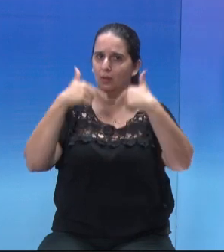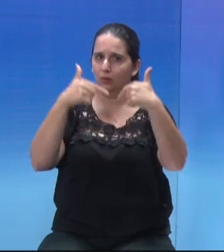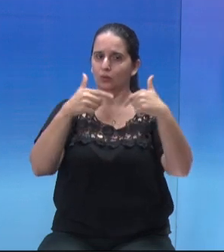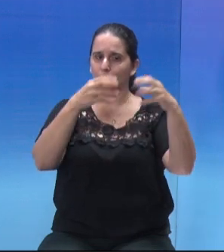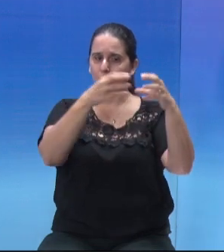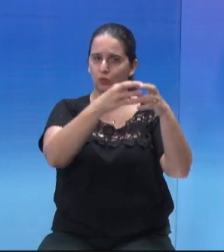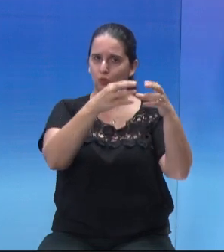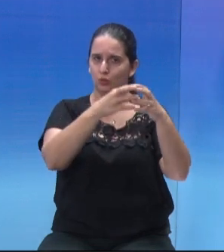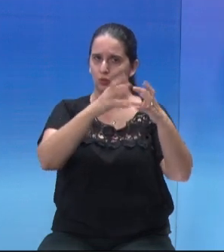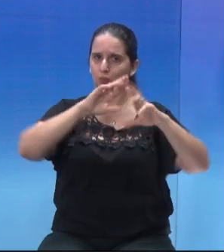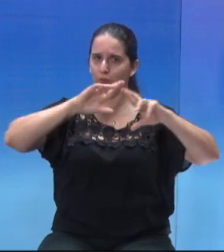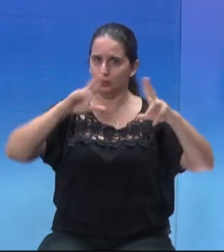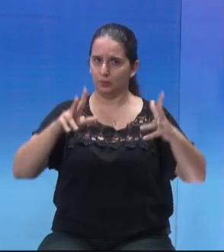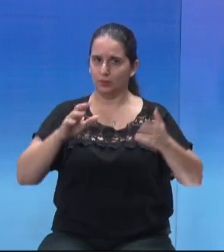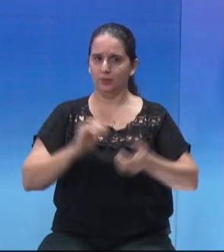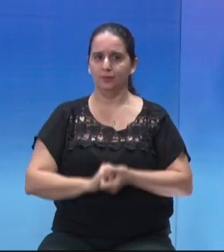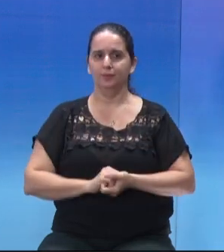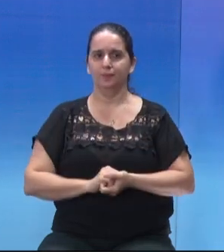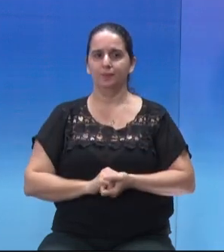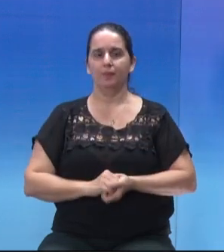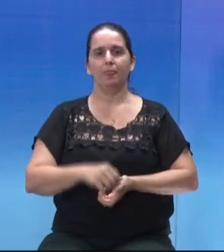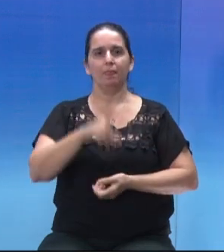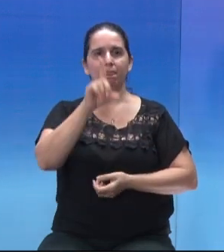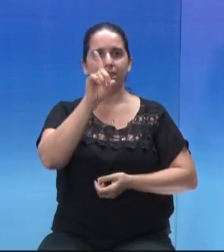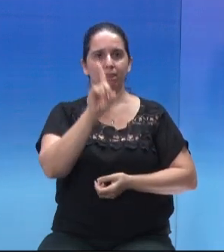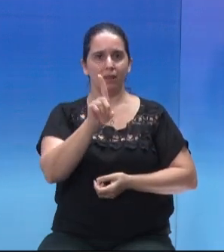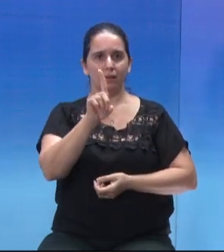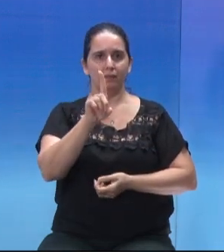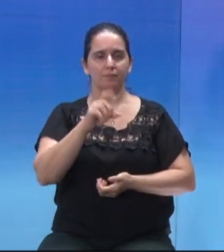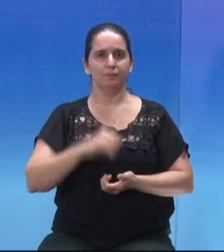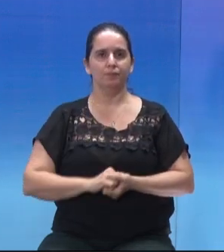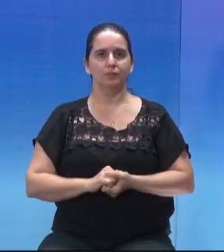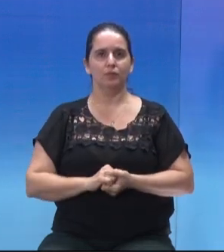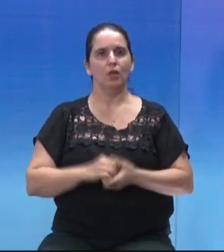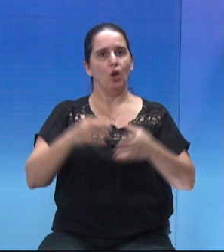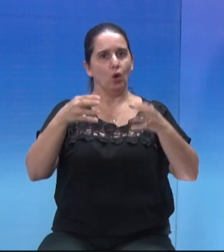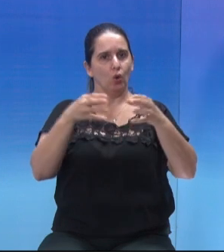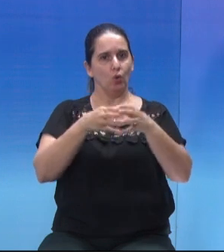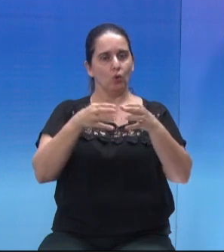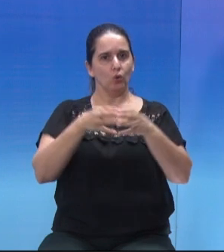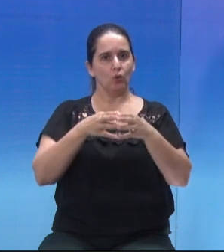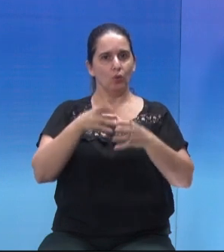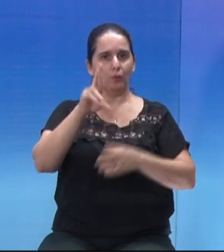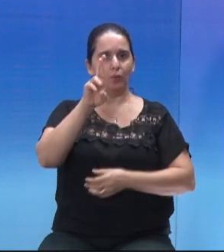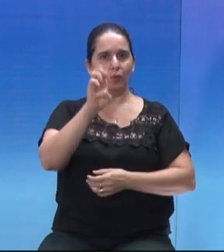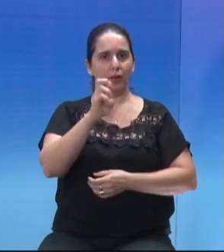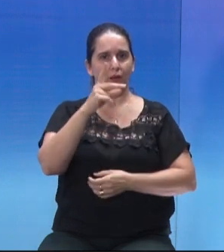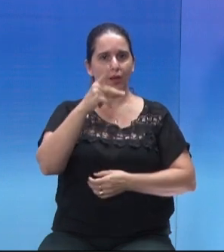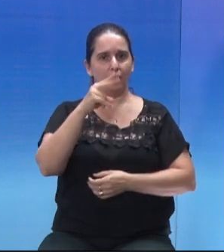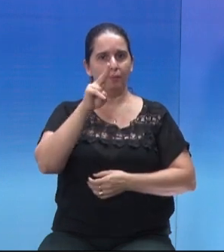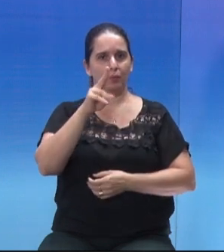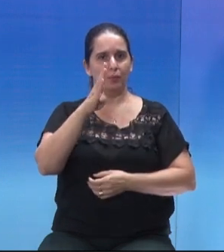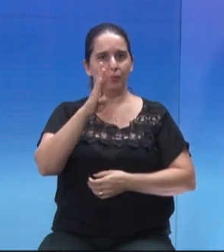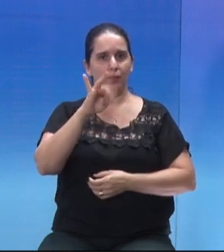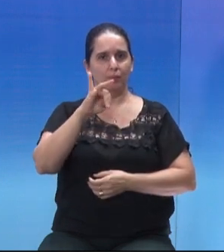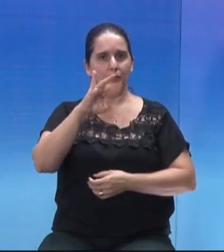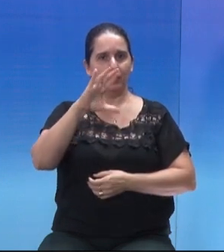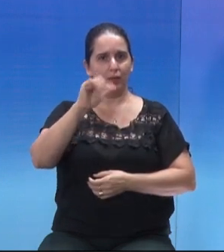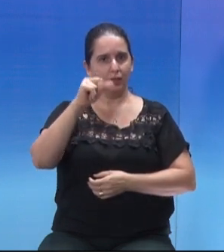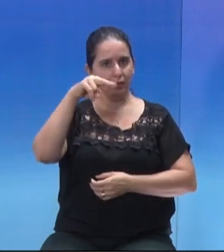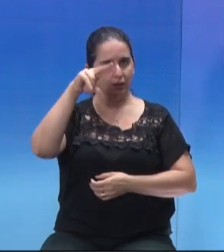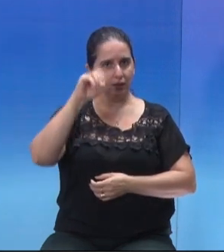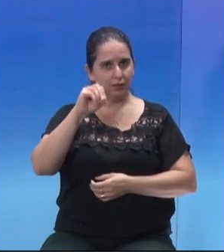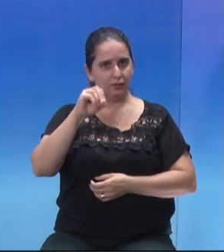resposta? Letra D de dado. Movimento republicano. Nós estamos na época do movimento republicano